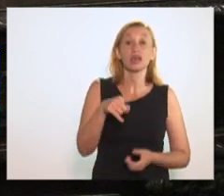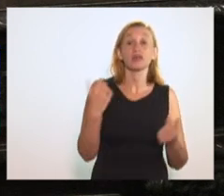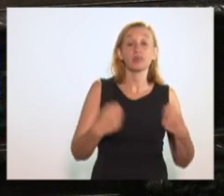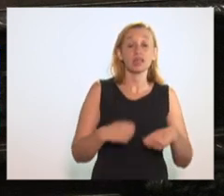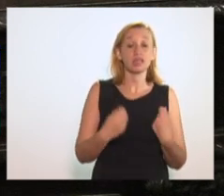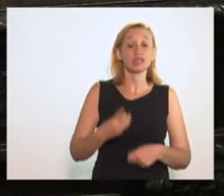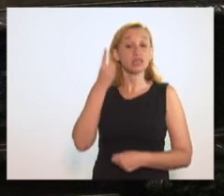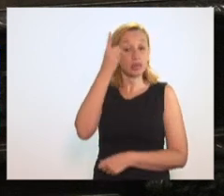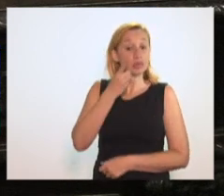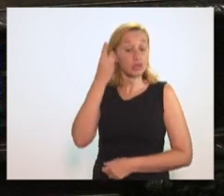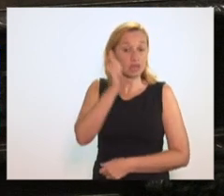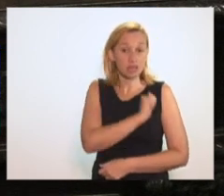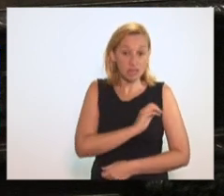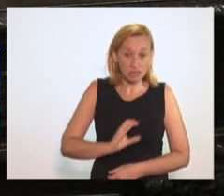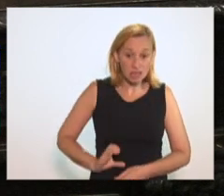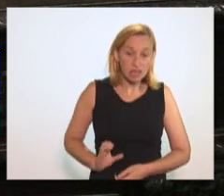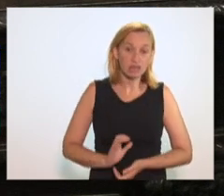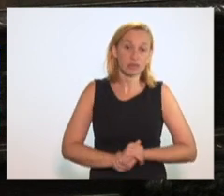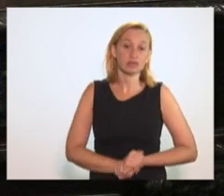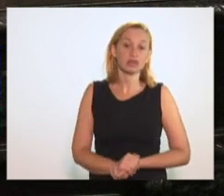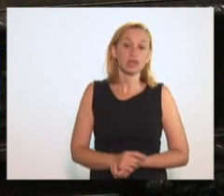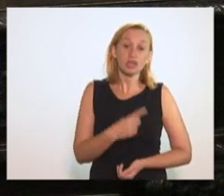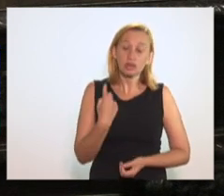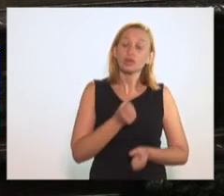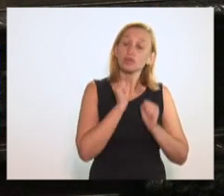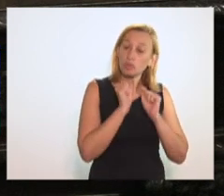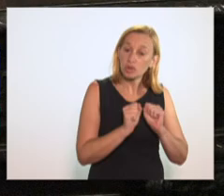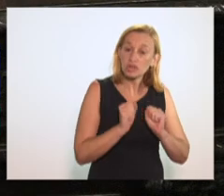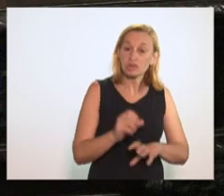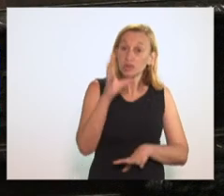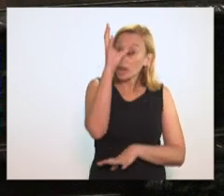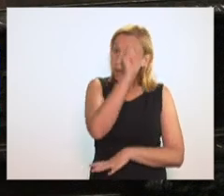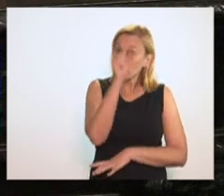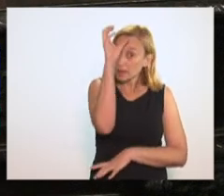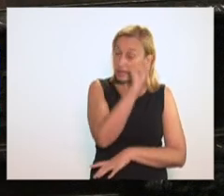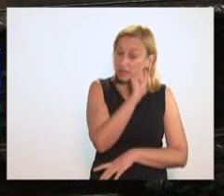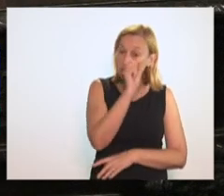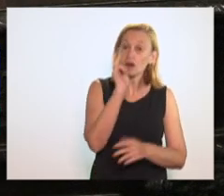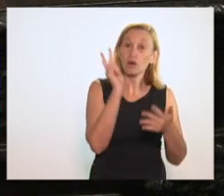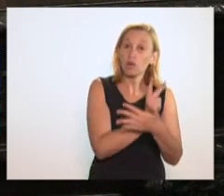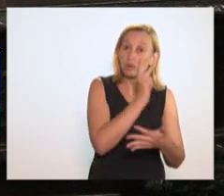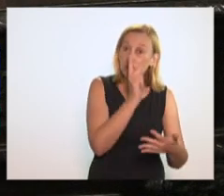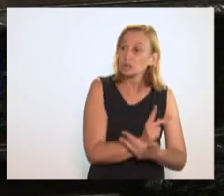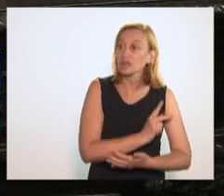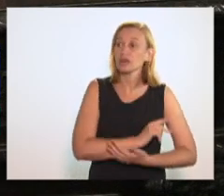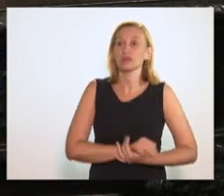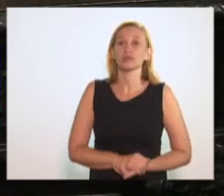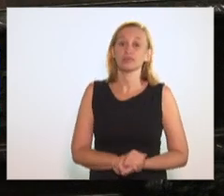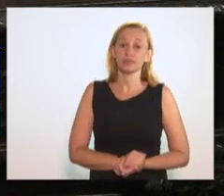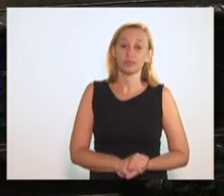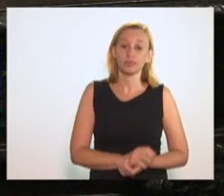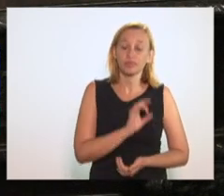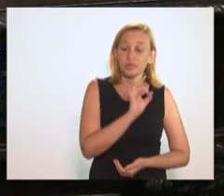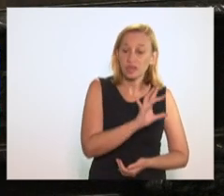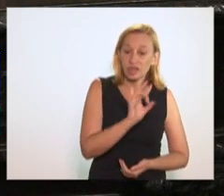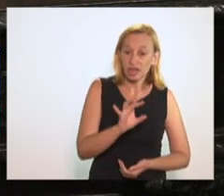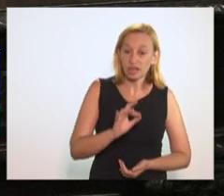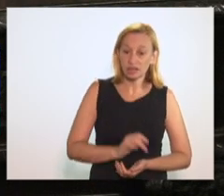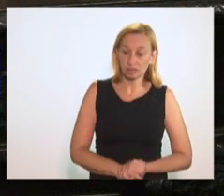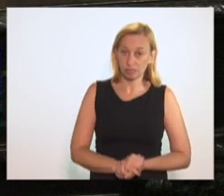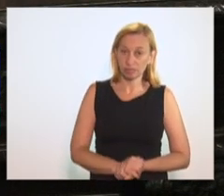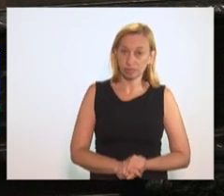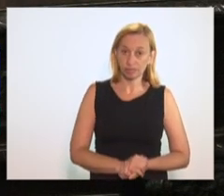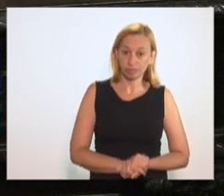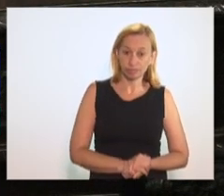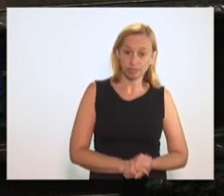deputado André Siliano, que a gente possa aprender com os erros que foram colocados no passado.